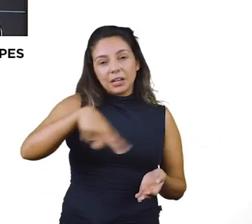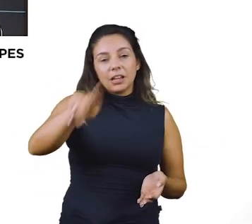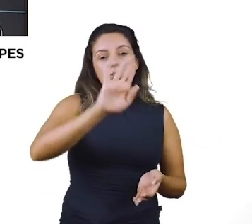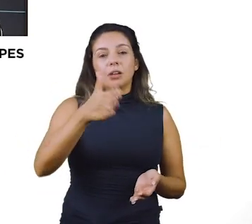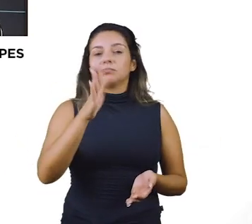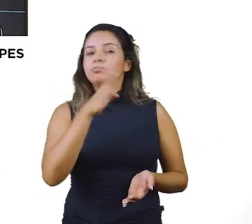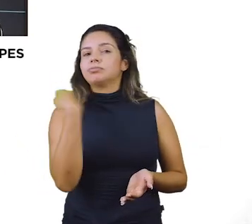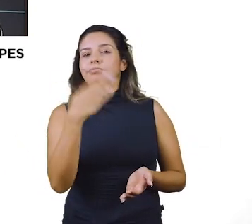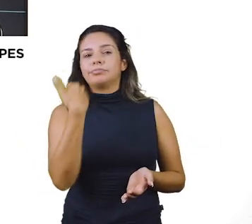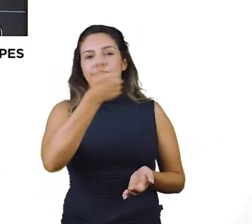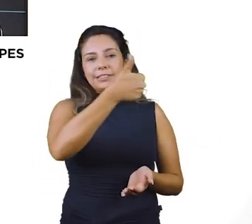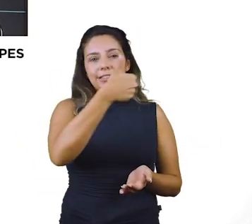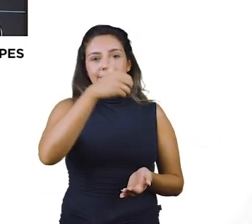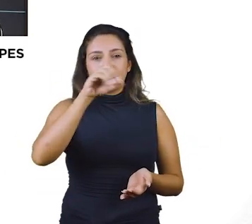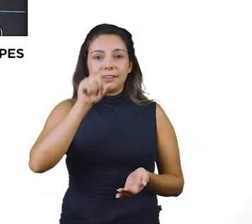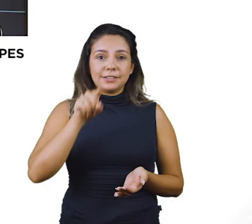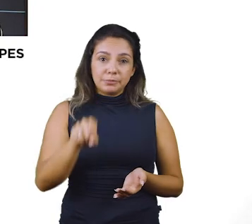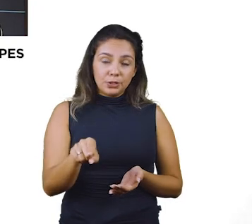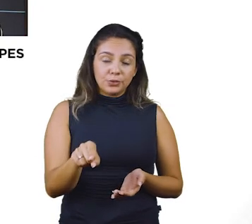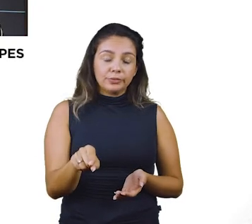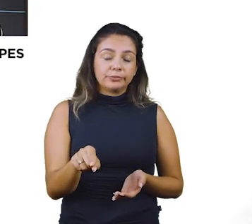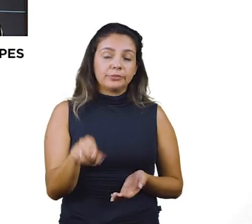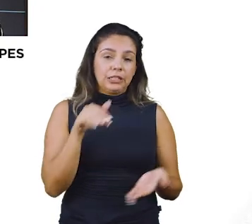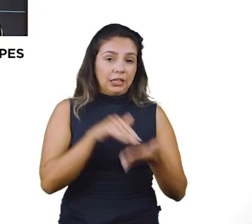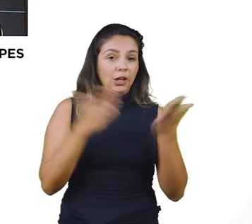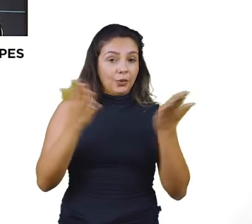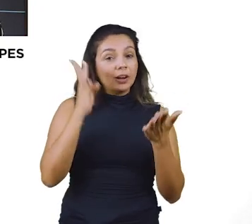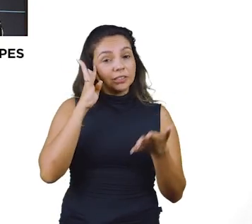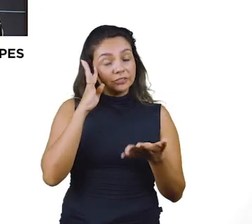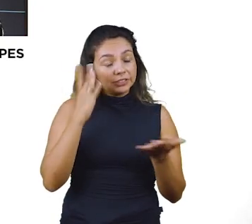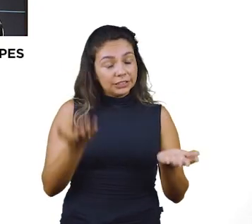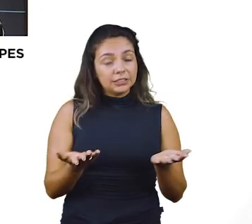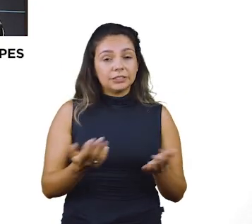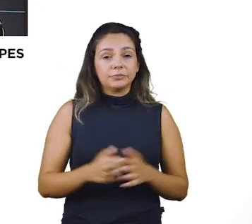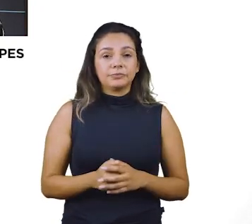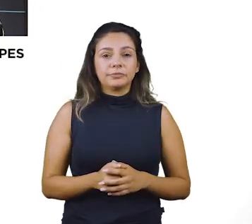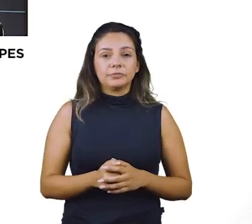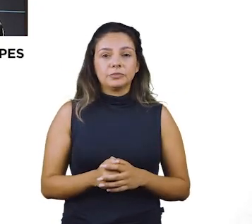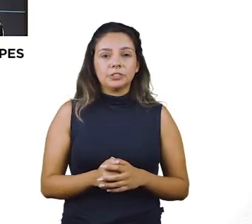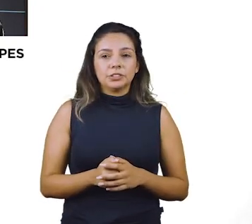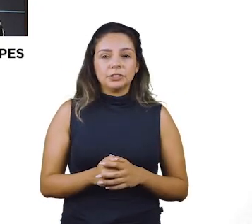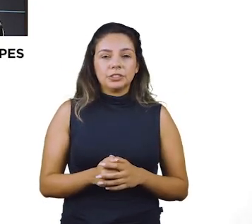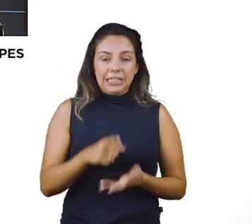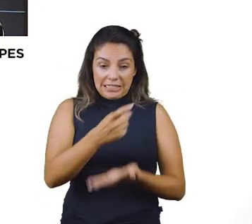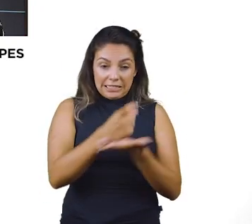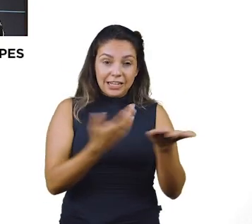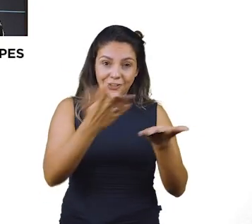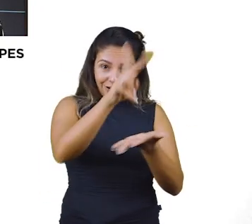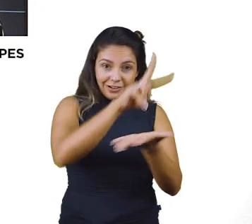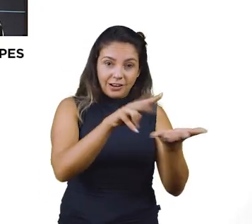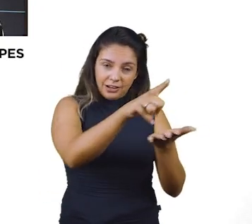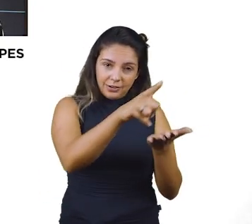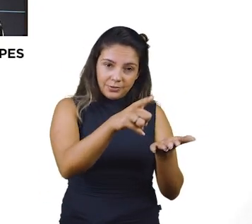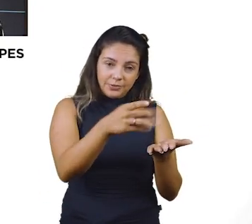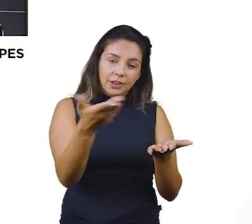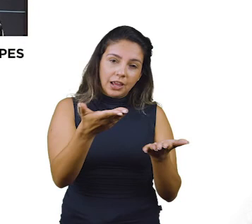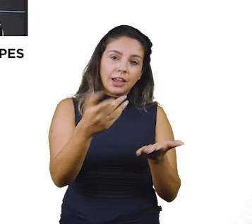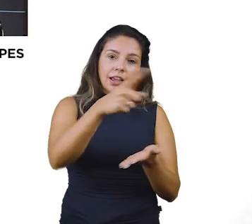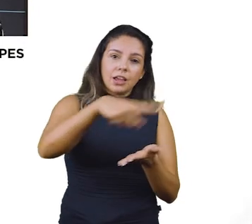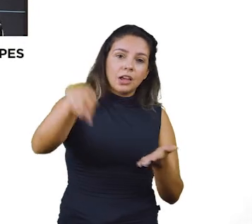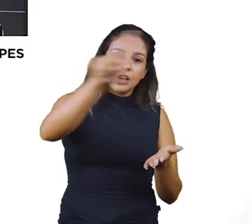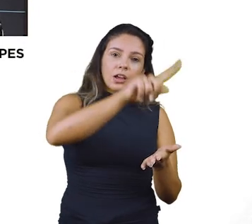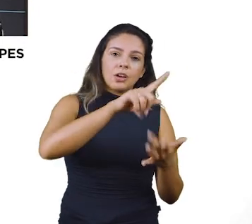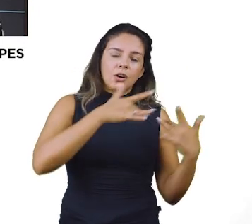mortos por Covid-19 até essa quarta-feira. Então, esse texto é uma homenagem que todos nós fazemos às